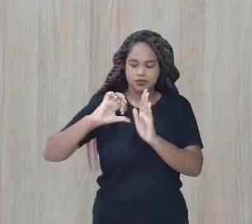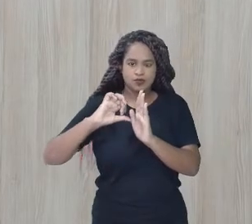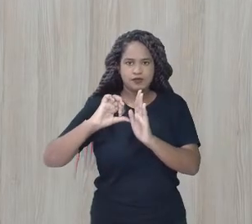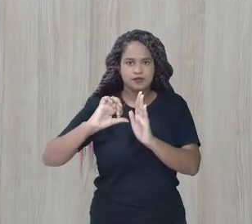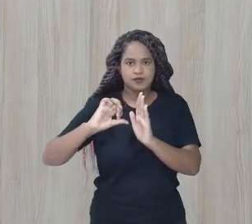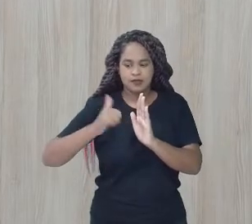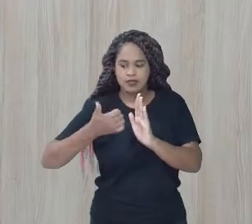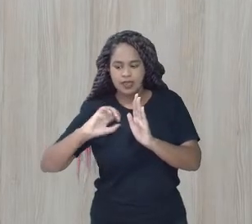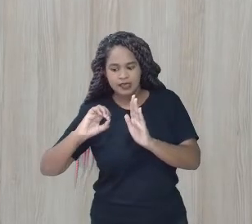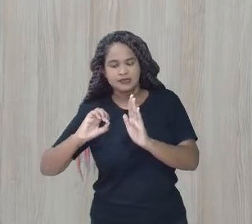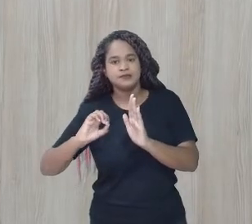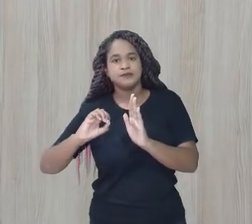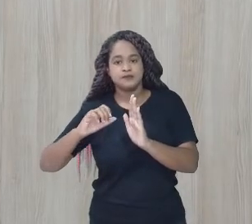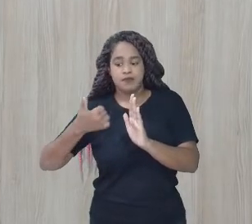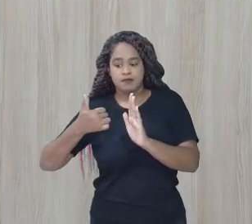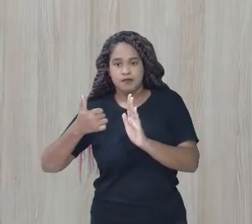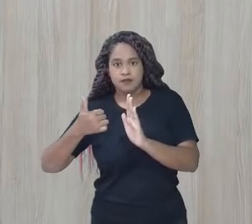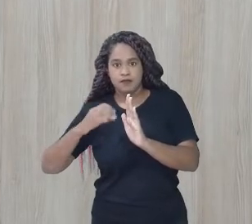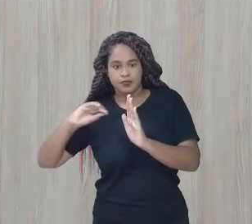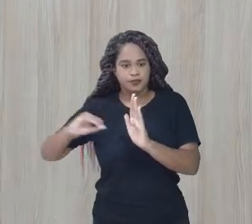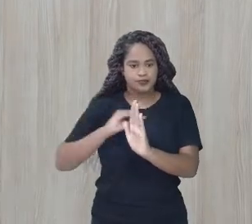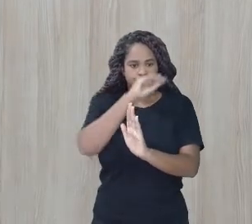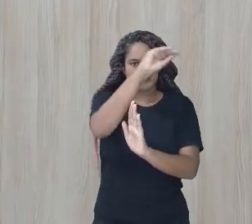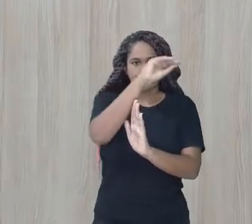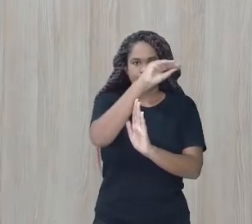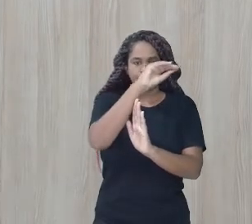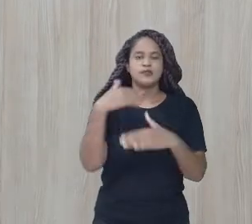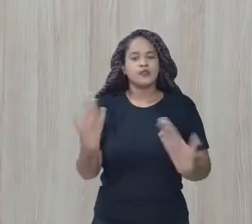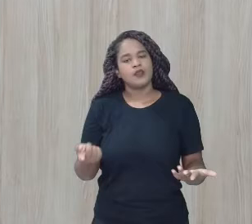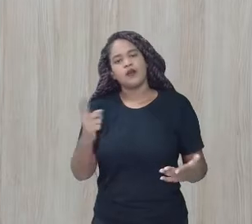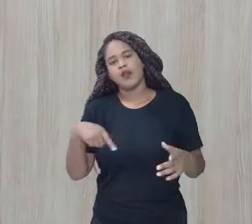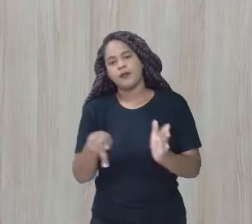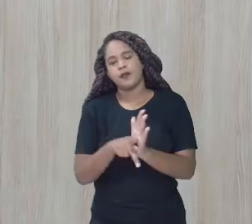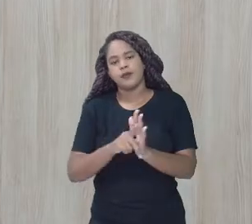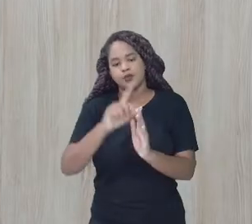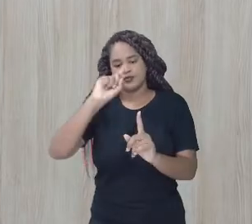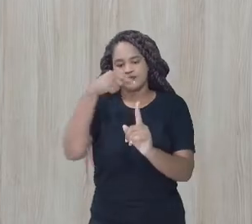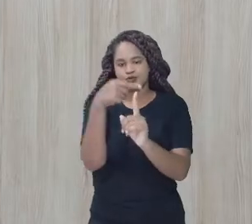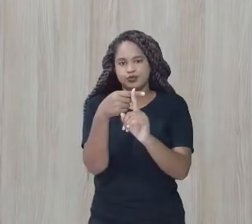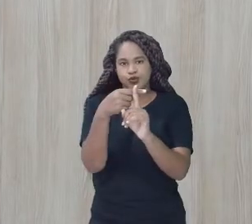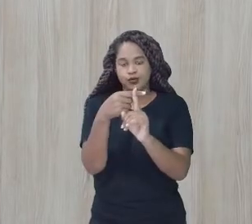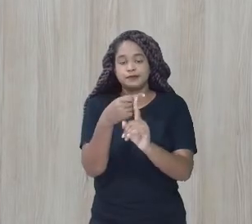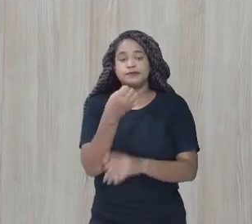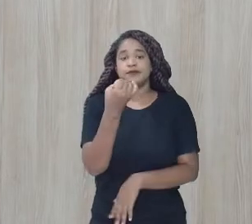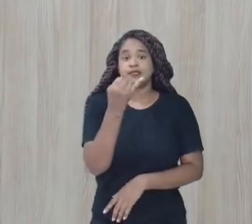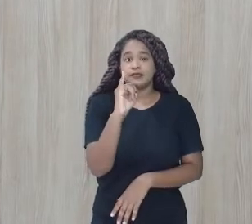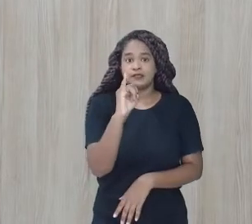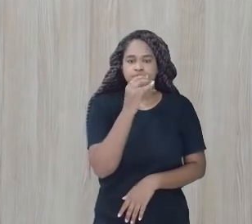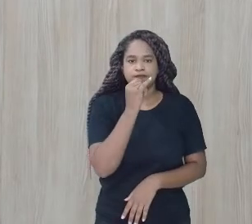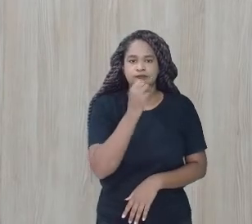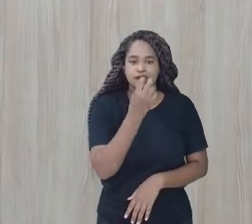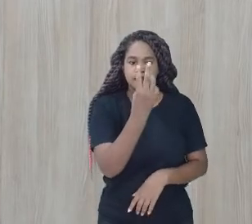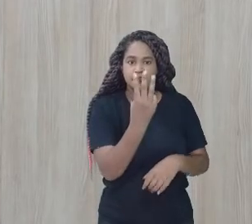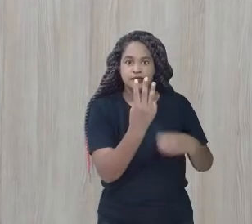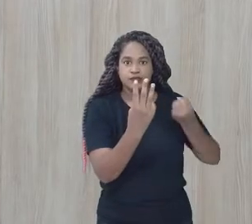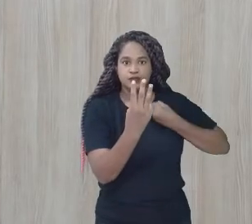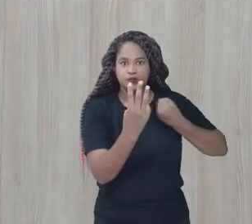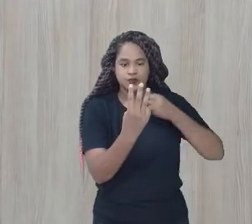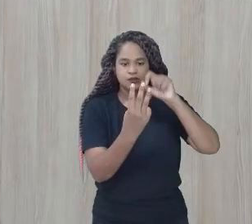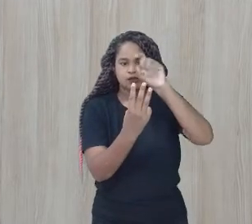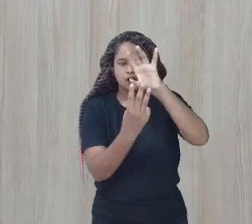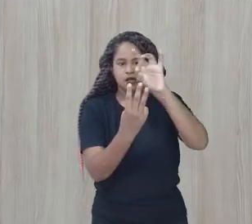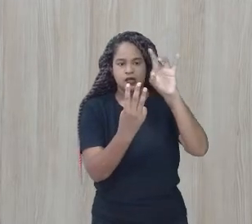né, que é a dezena, e assim sucessivamente. Então, a gente está querendo fazer uma soma. Se esses números tiverem 3 dígitos cada um,